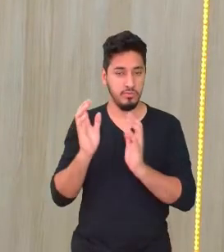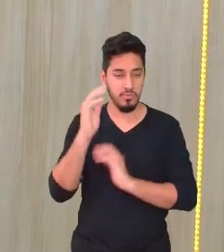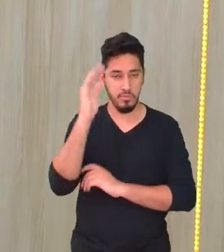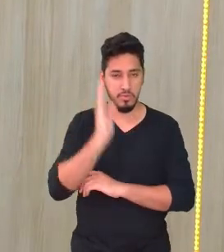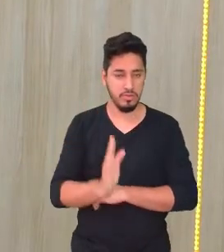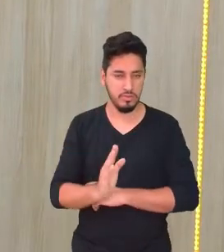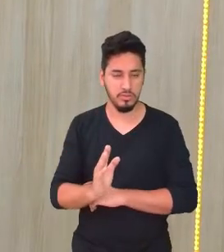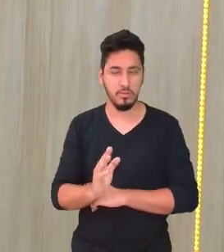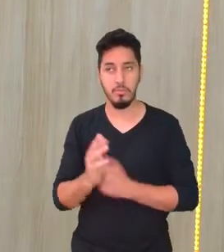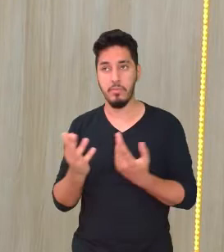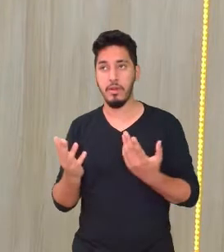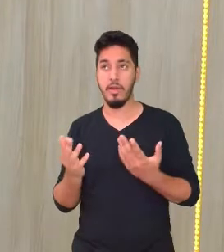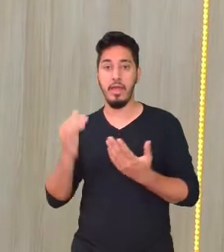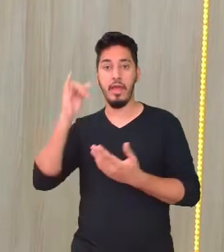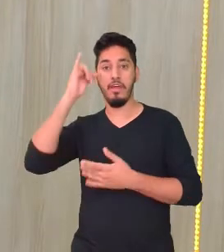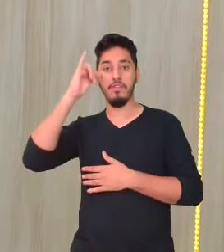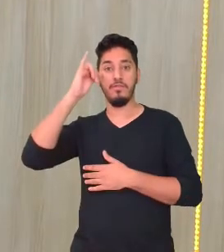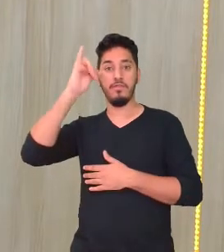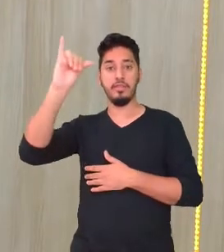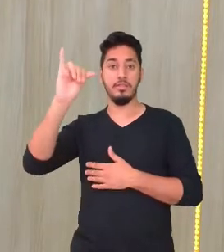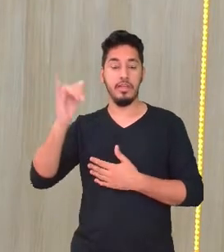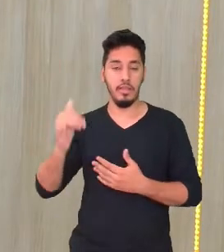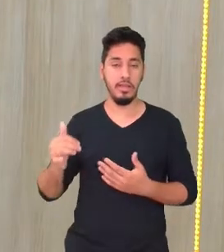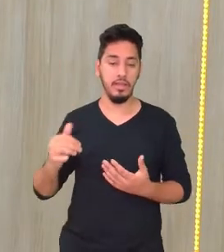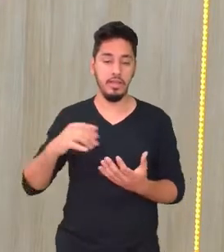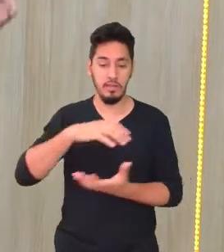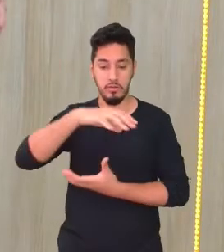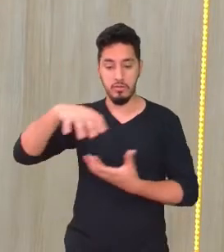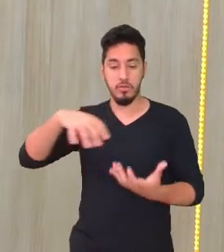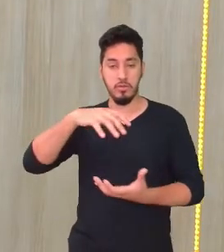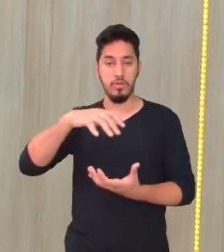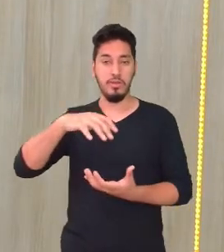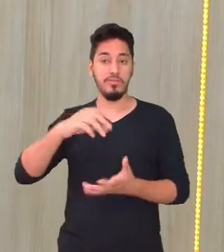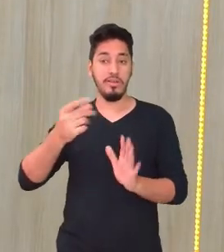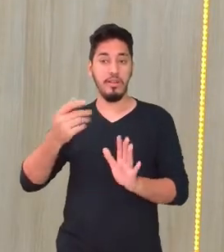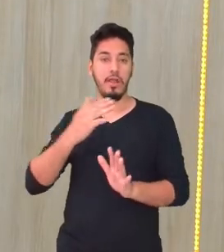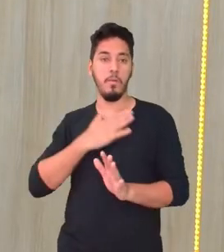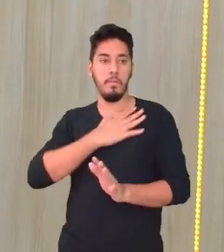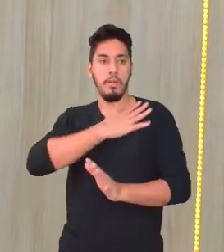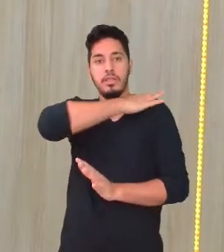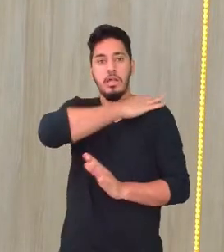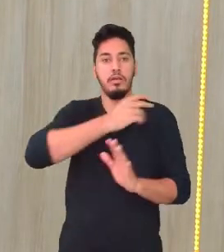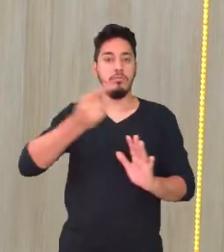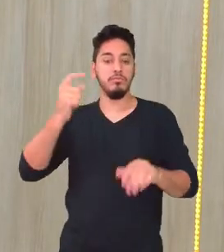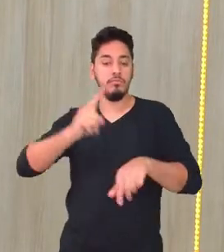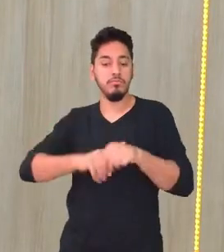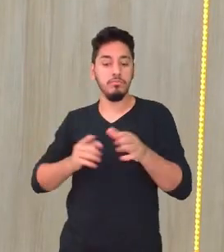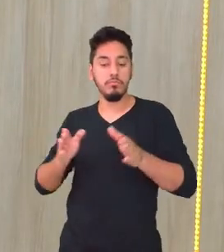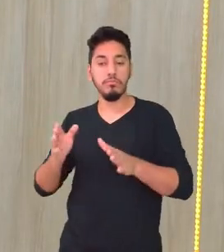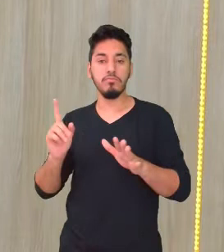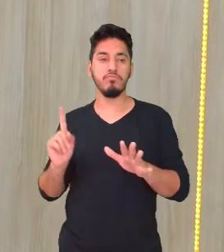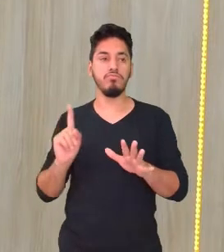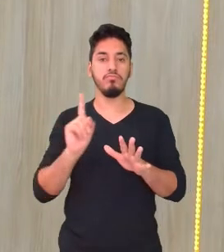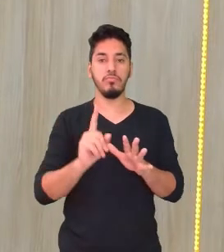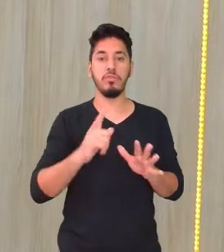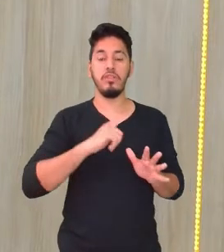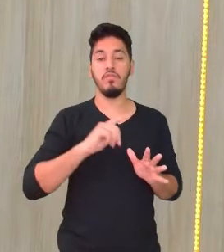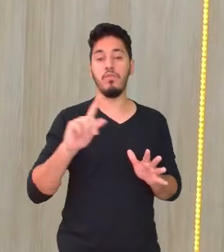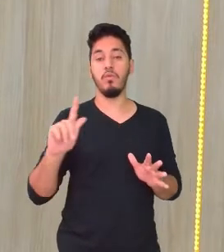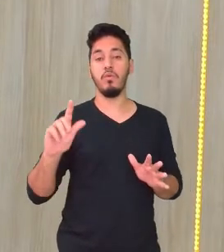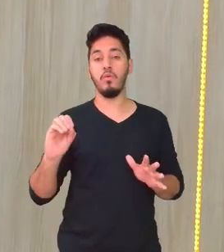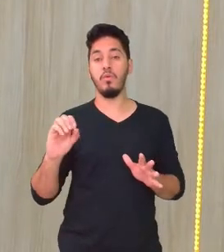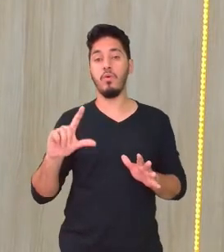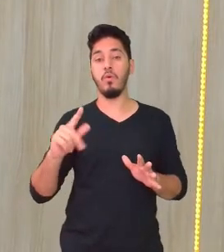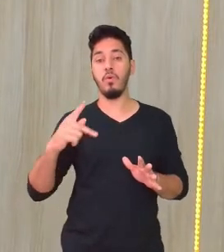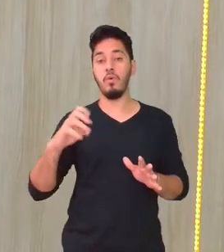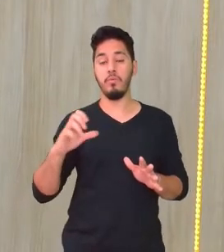uma revolta, né, uma revolução comunista, os militares naquele período, eles implementaram um golpe, né,